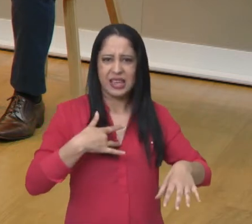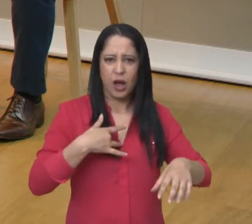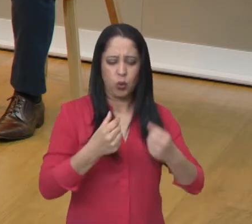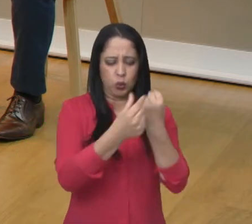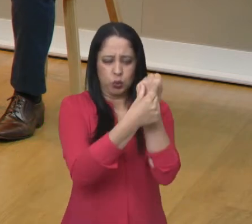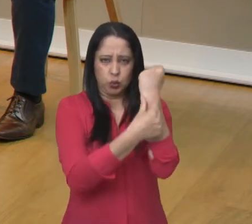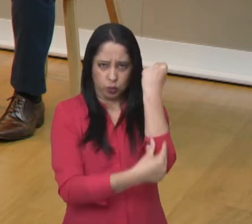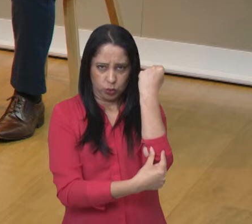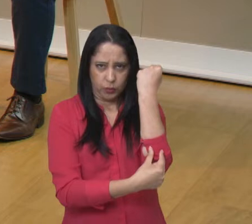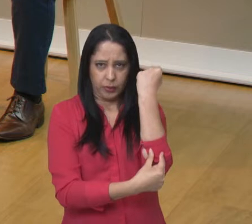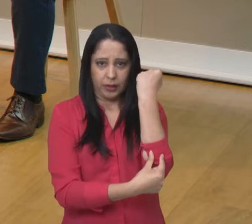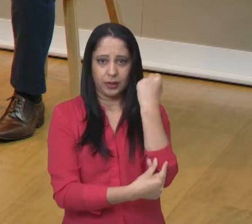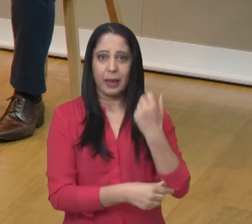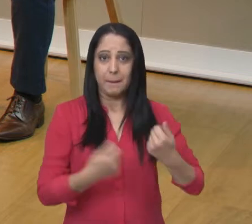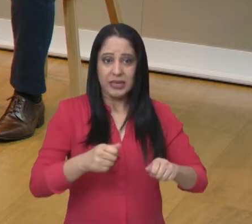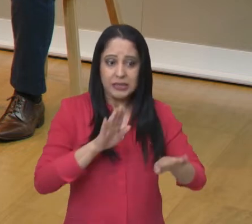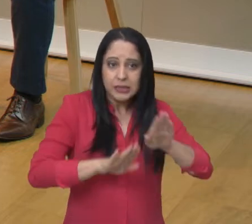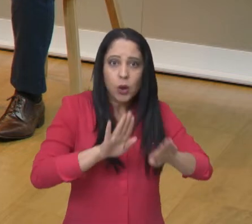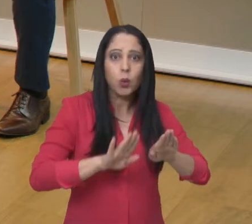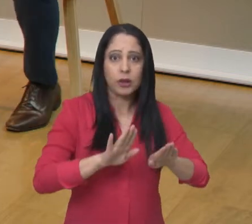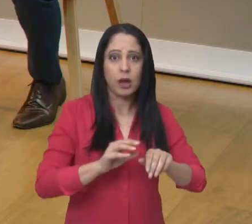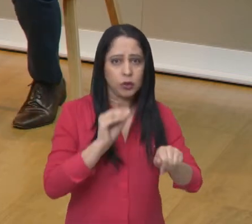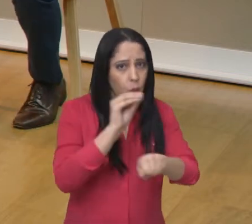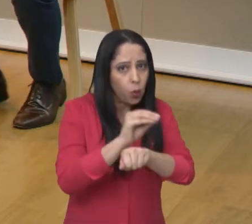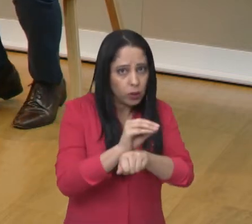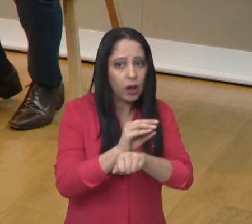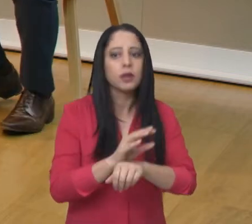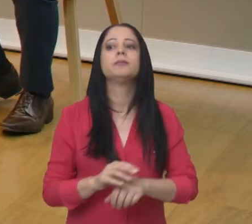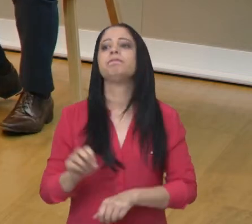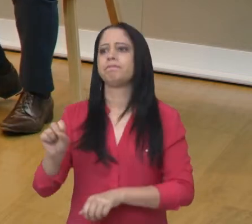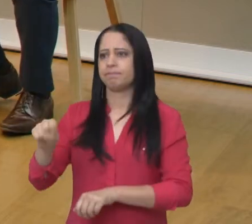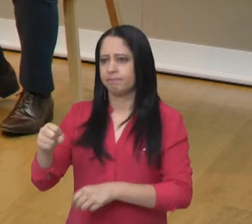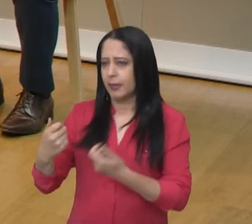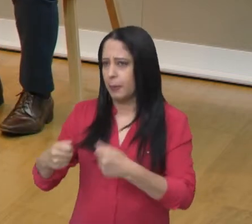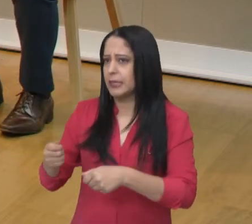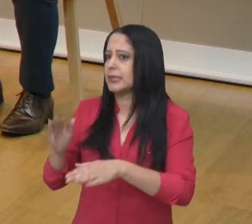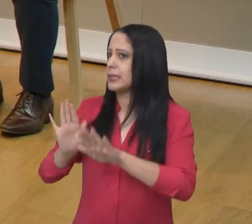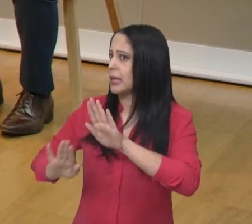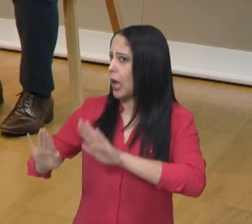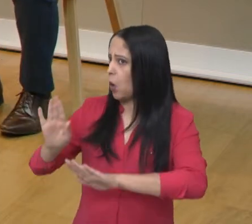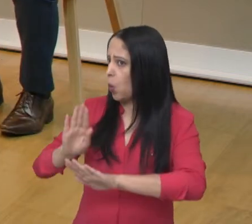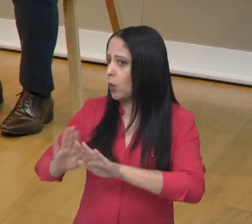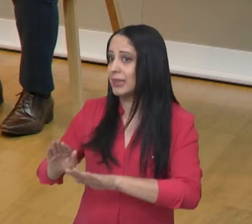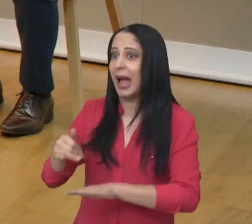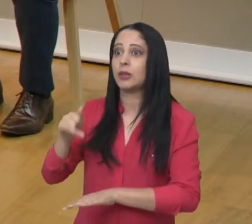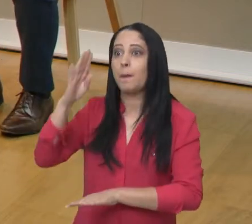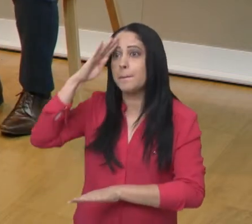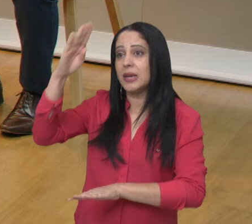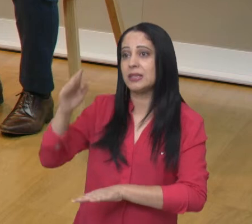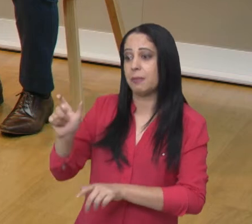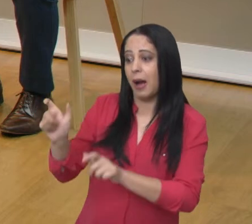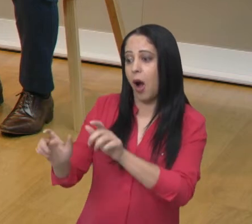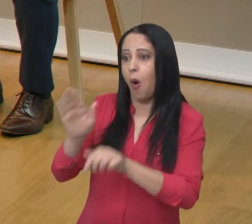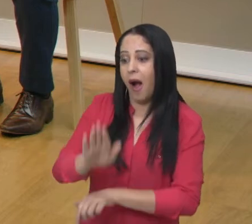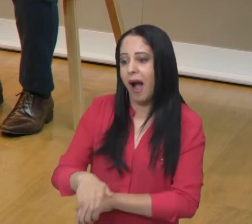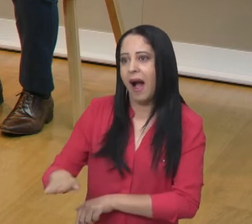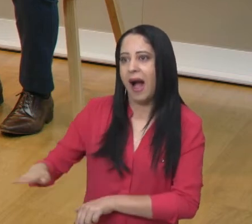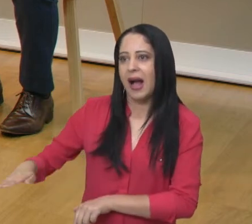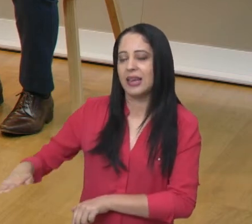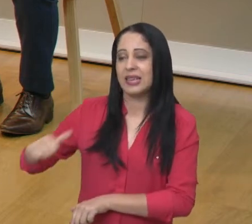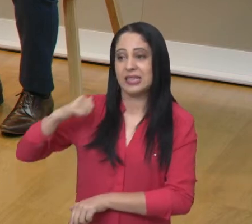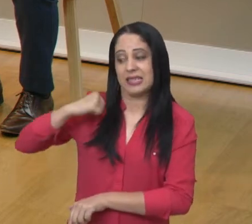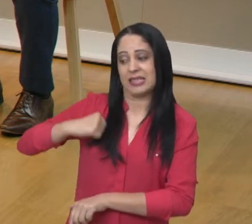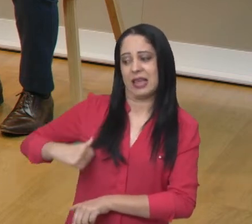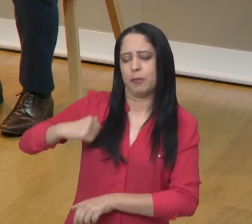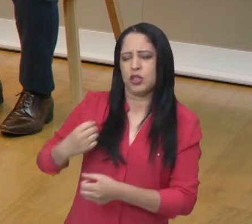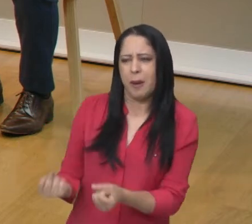adulta, então tem que cuidar desde cedo? Sim, tem que tomar alguns cuidados, principalmente com as crianças com as mochilas muito pesadas, né? A mochila